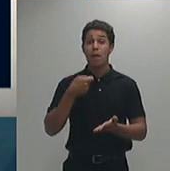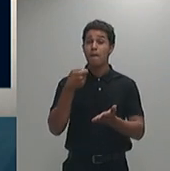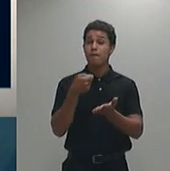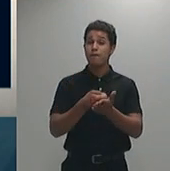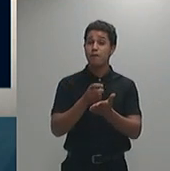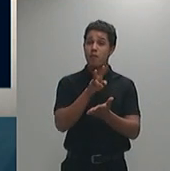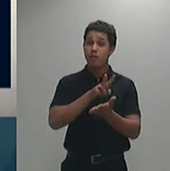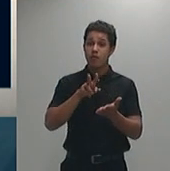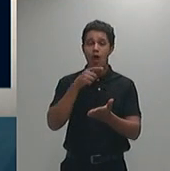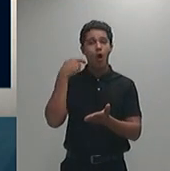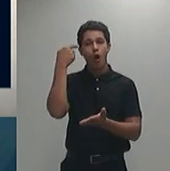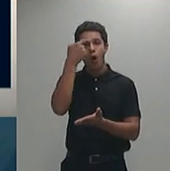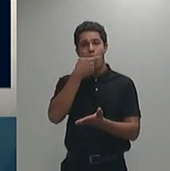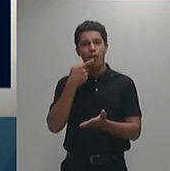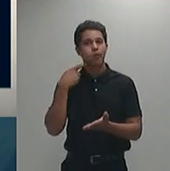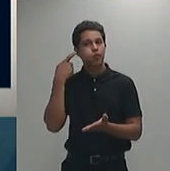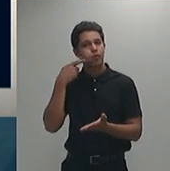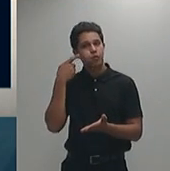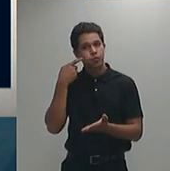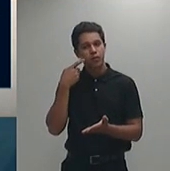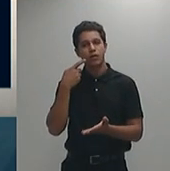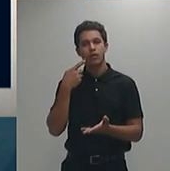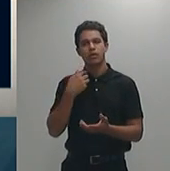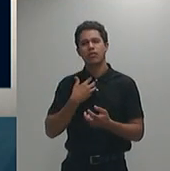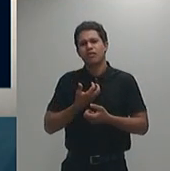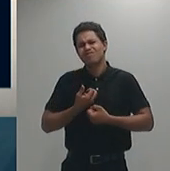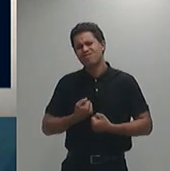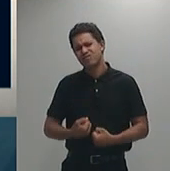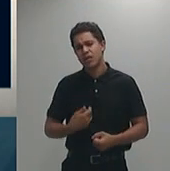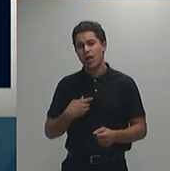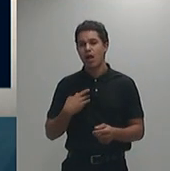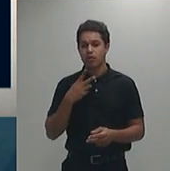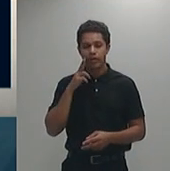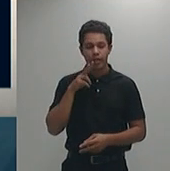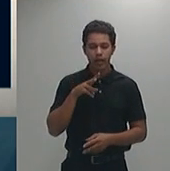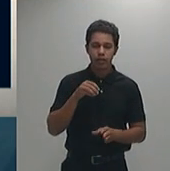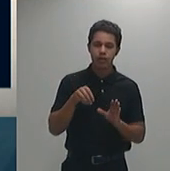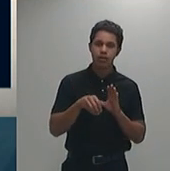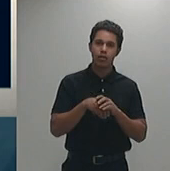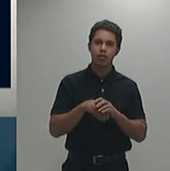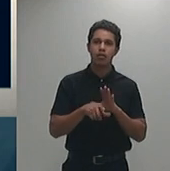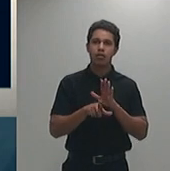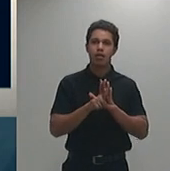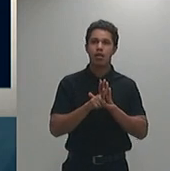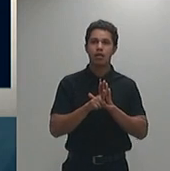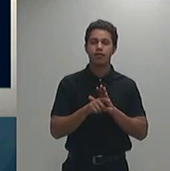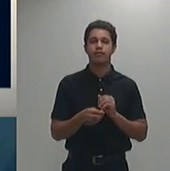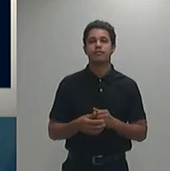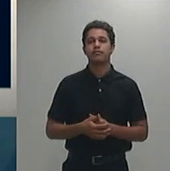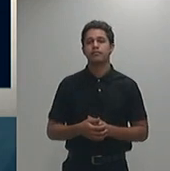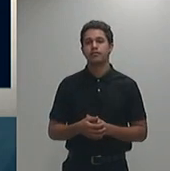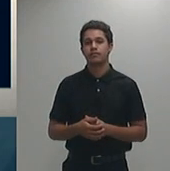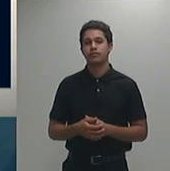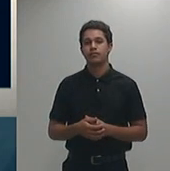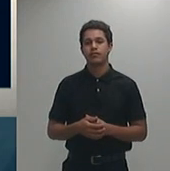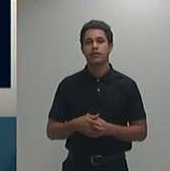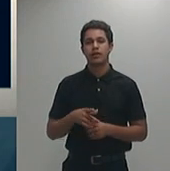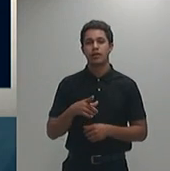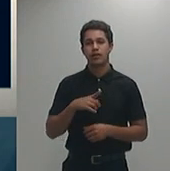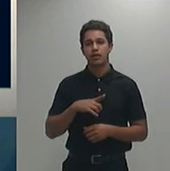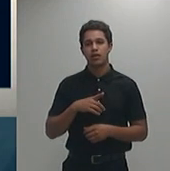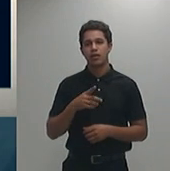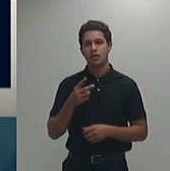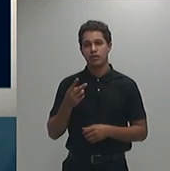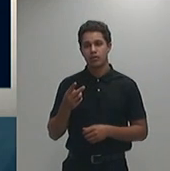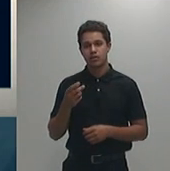no hall exaustivo previsto na lei processual de Regência que são dos que são dos